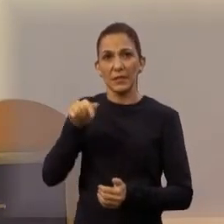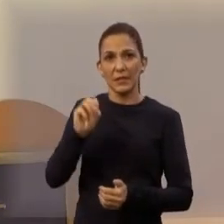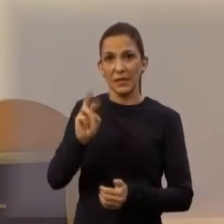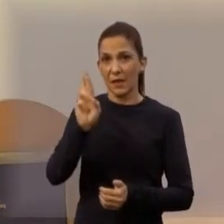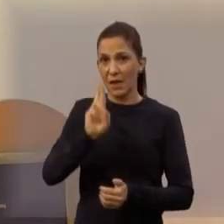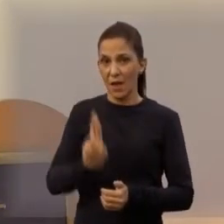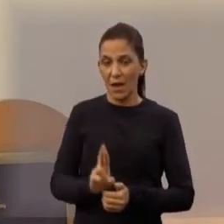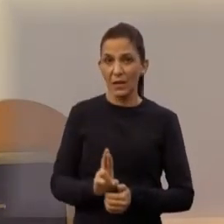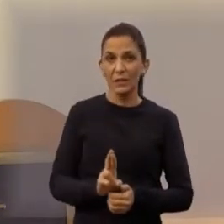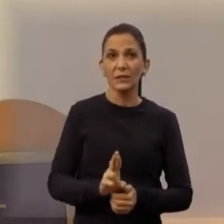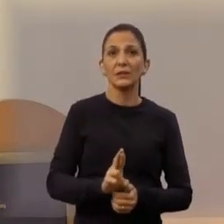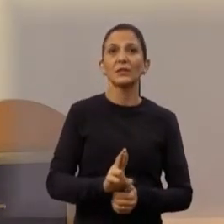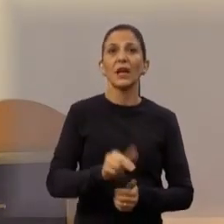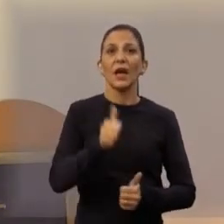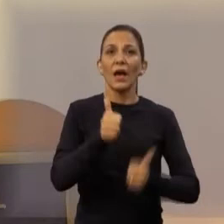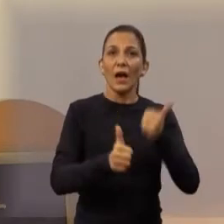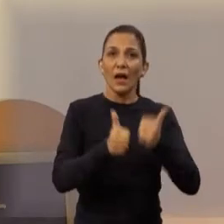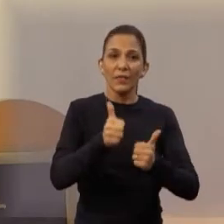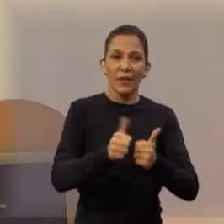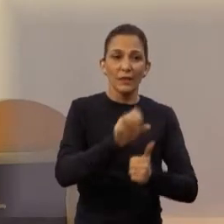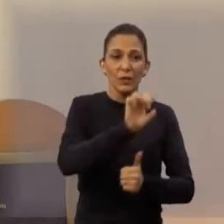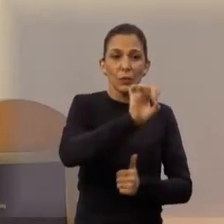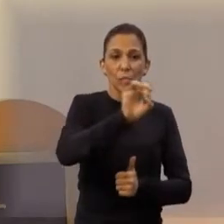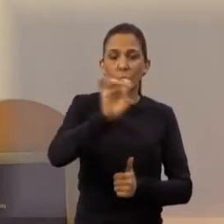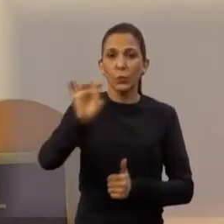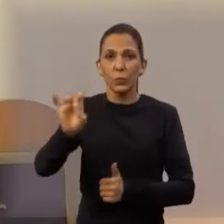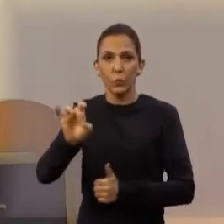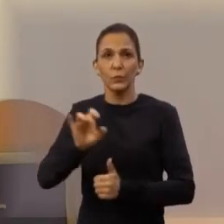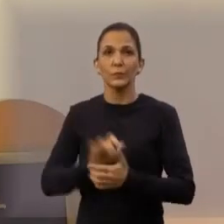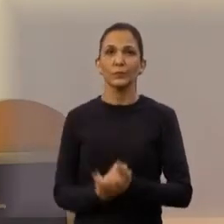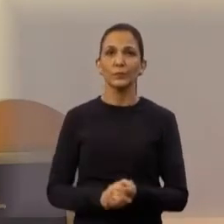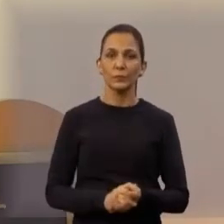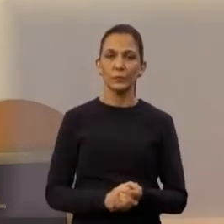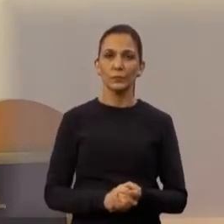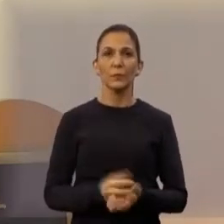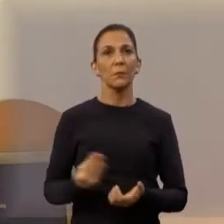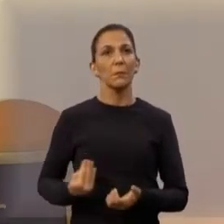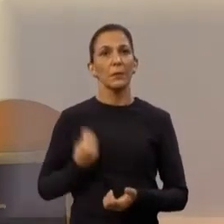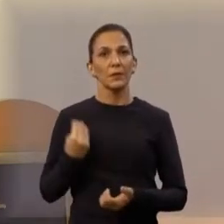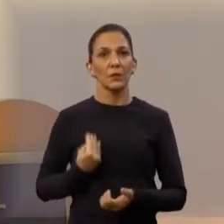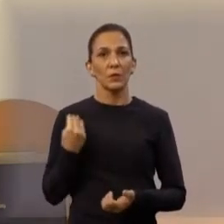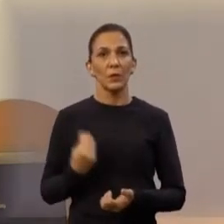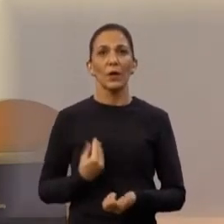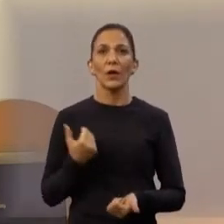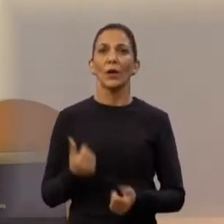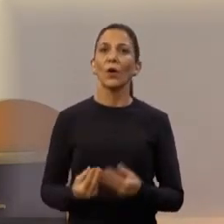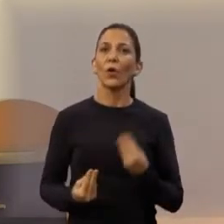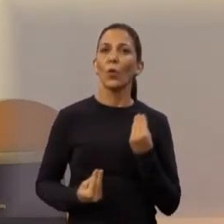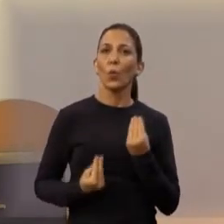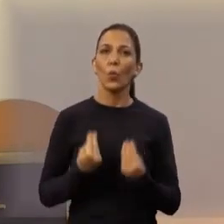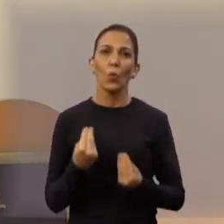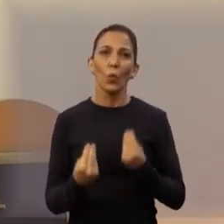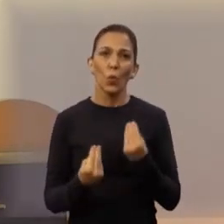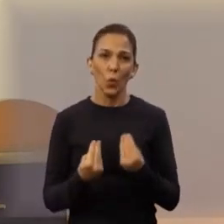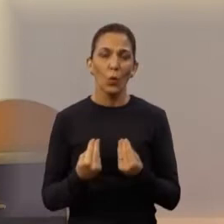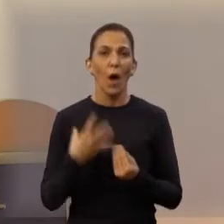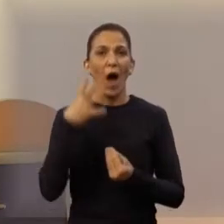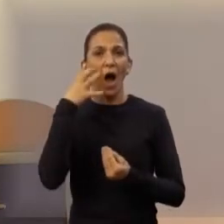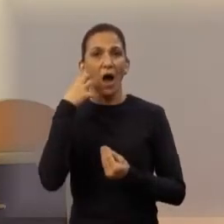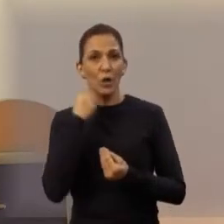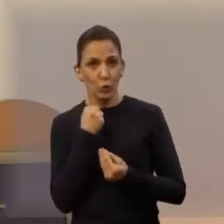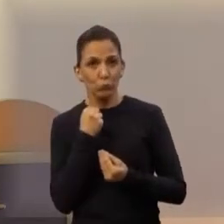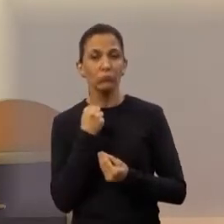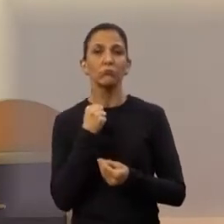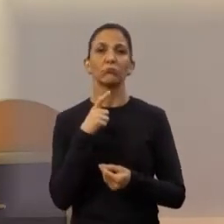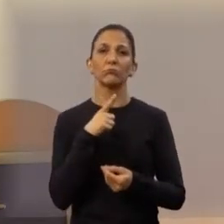setenta reais por atleta podes participar Como como o o adotante